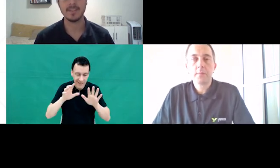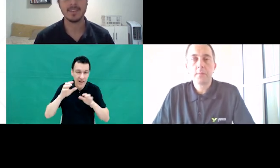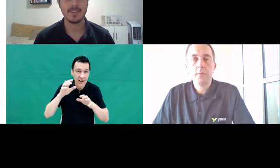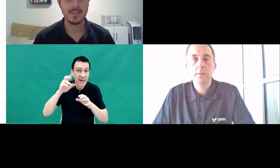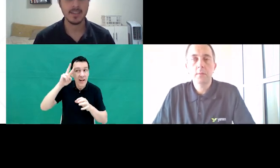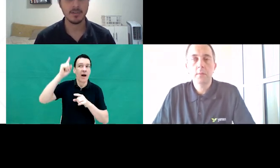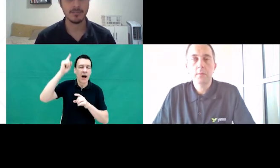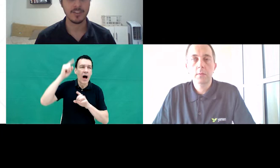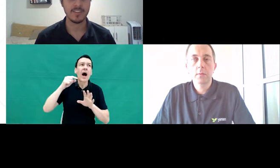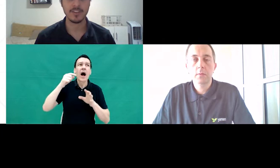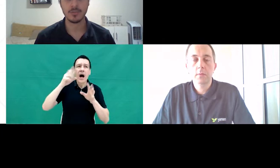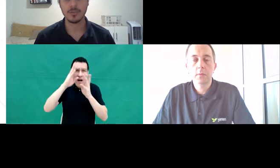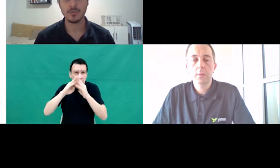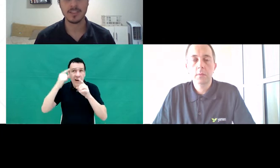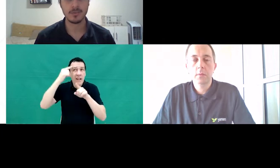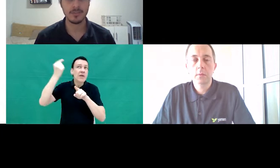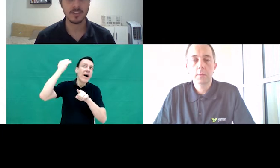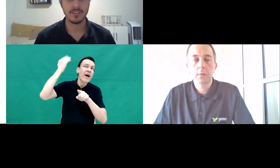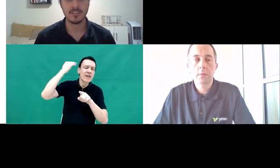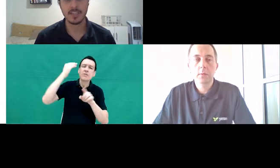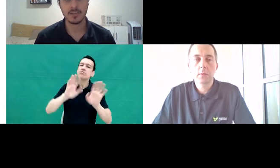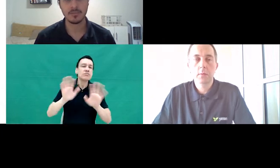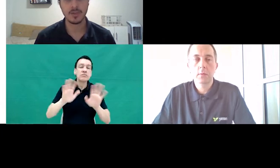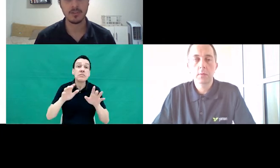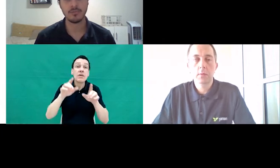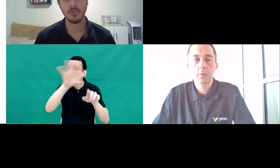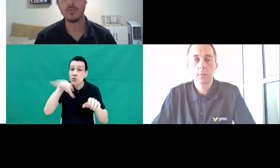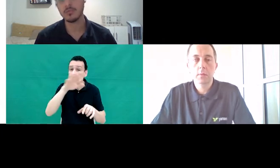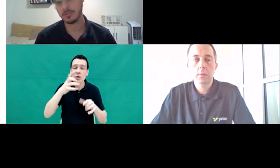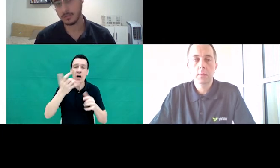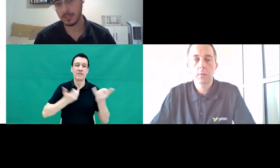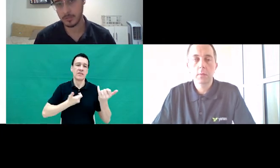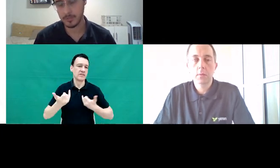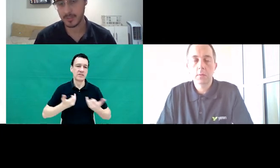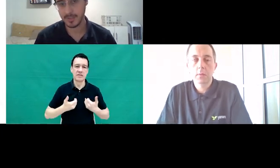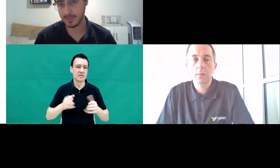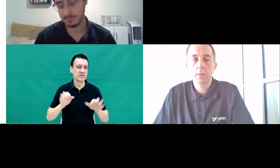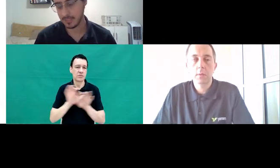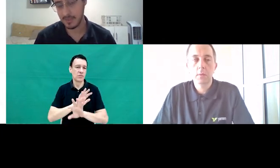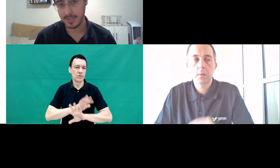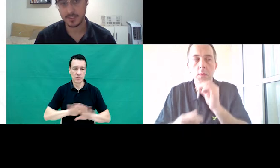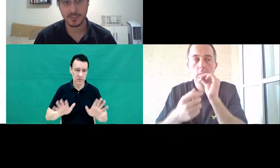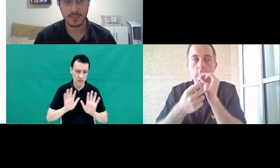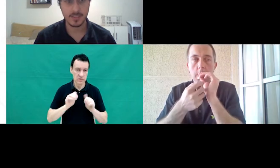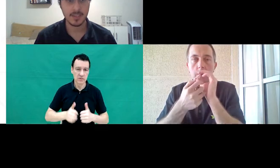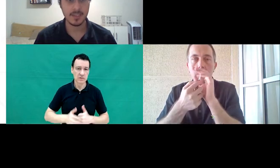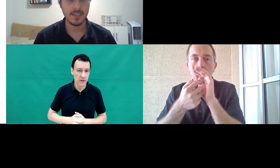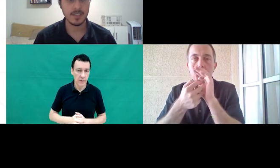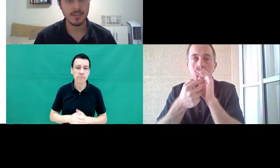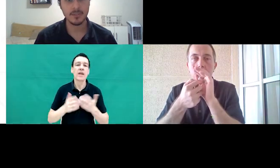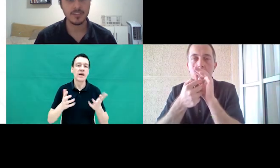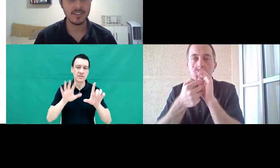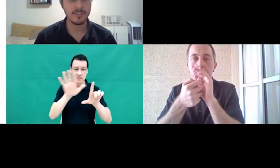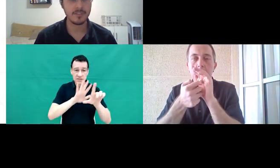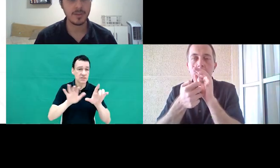relembrar delas. Oferecer ajuda no contexto, em vez de dar aos usuários um longo tutorial para memorizar. Né? Ninguém merece, gente.